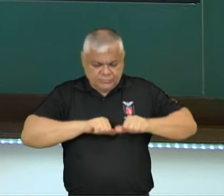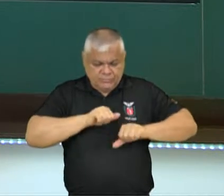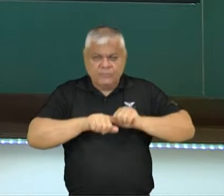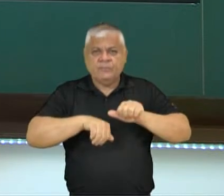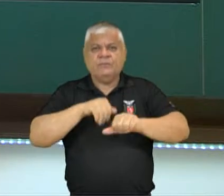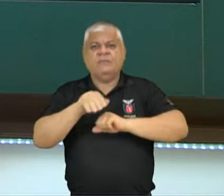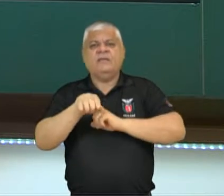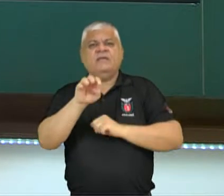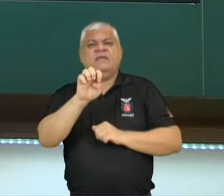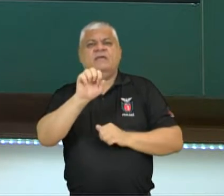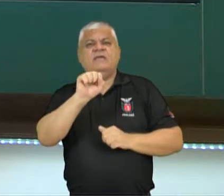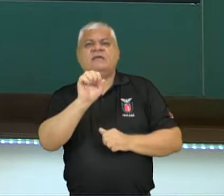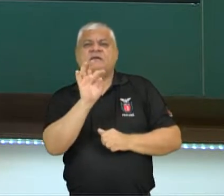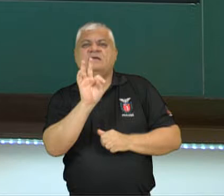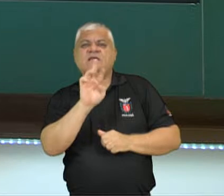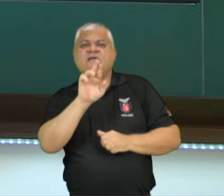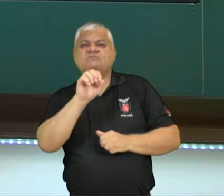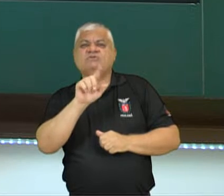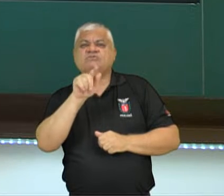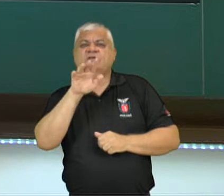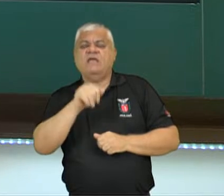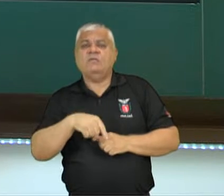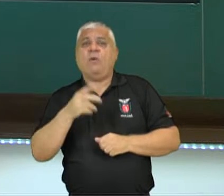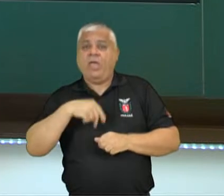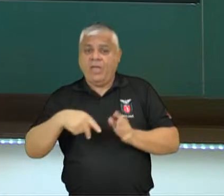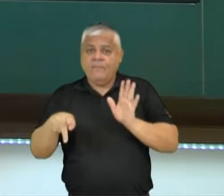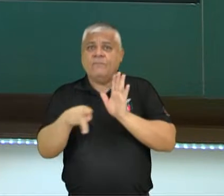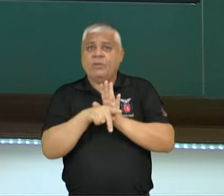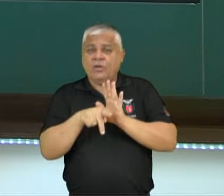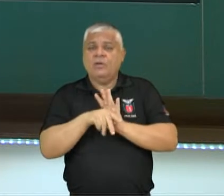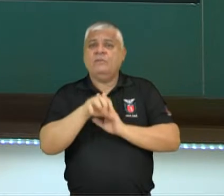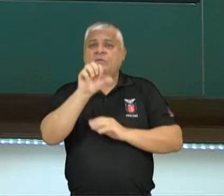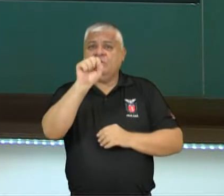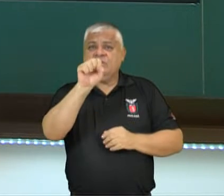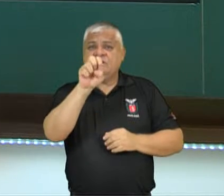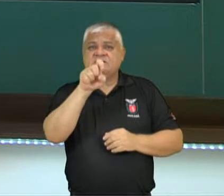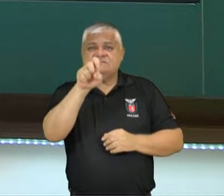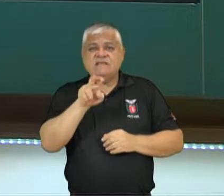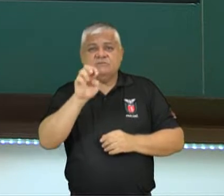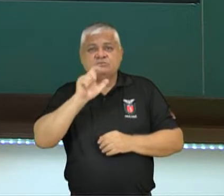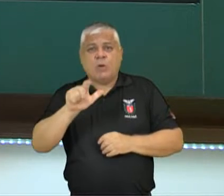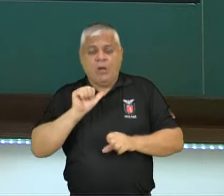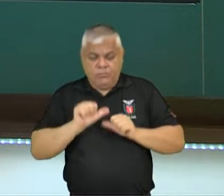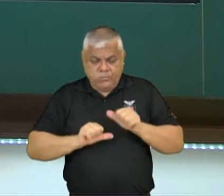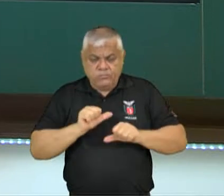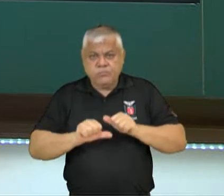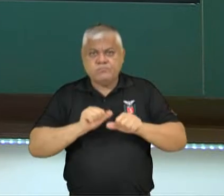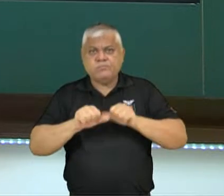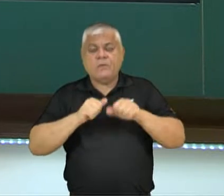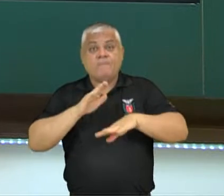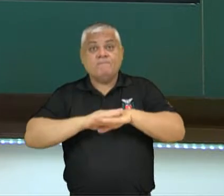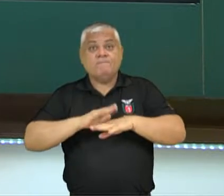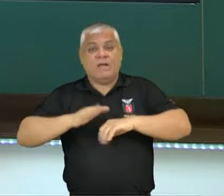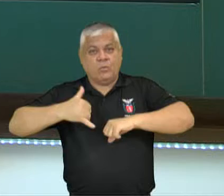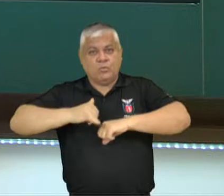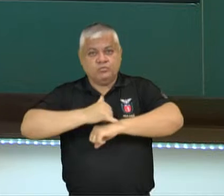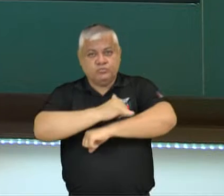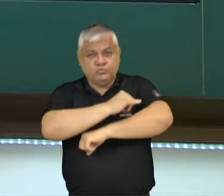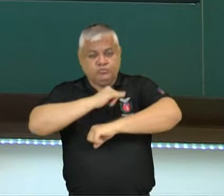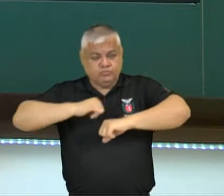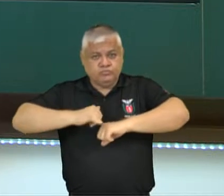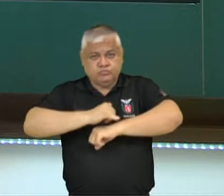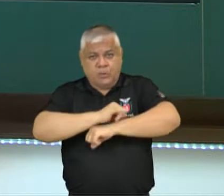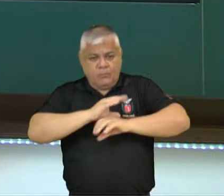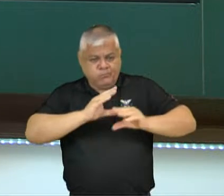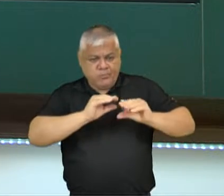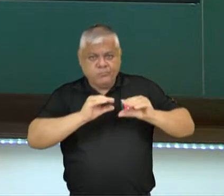estrogênio, um dos hormônios sexuais femininos. Assim, quanto mais tecido adiposo, tecido de gordura,